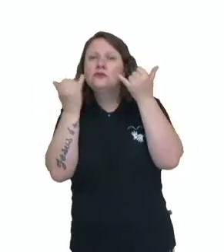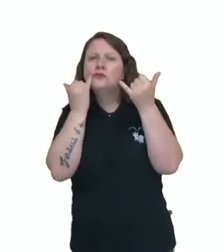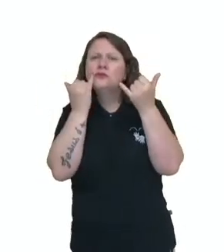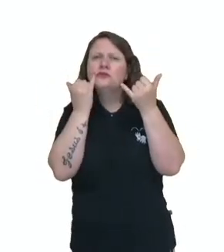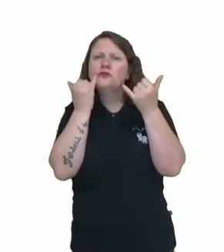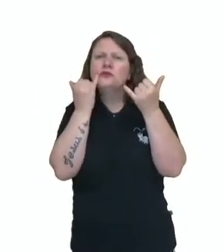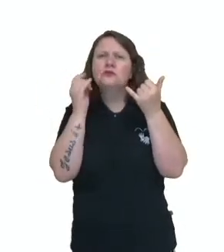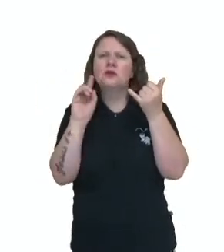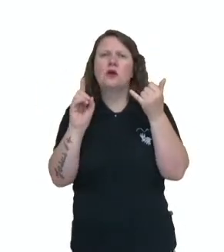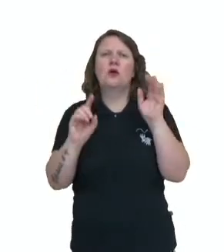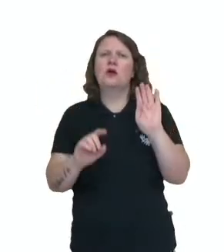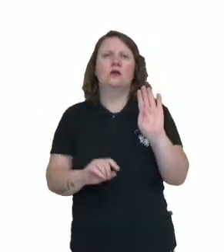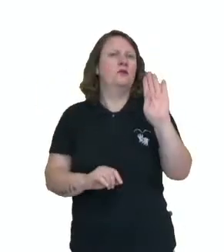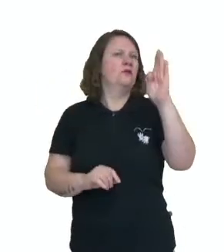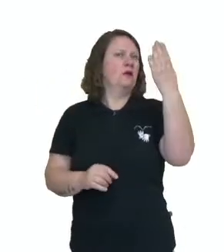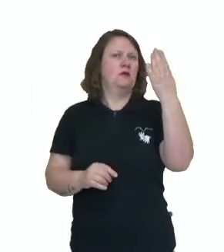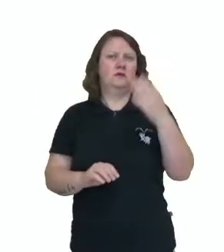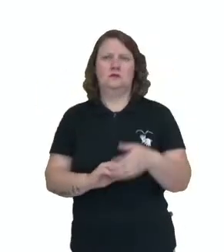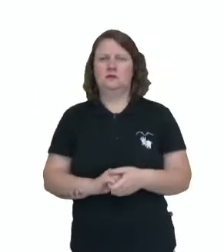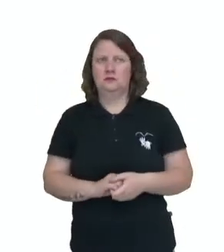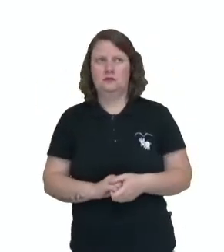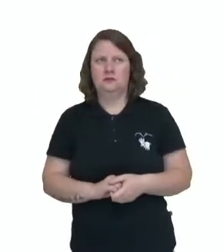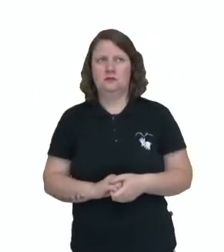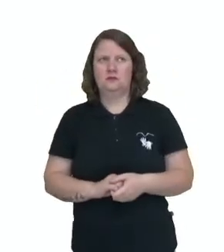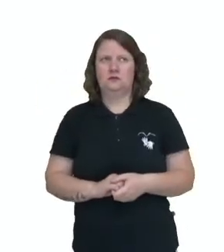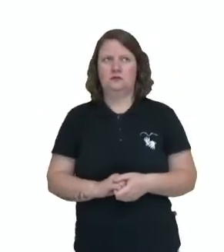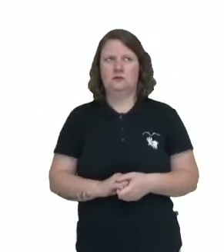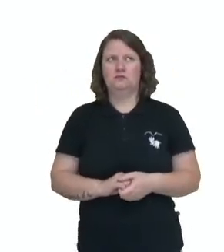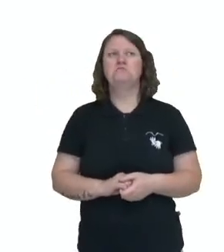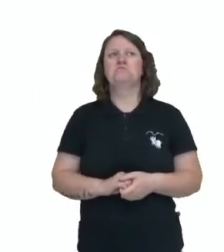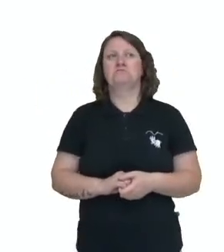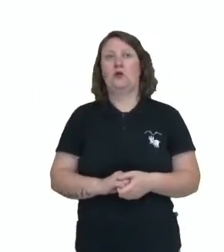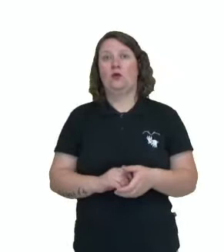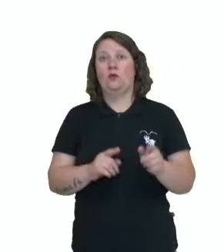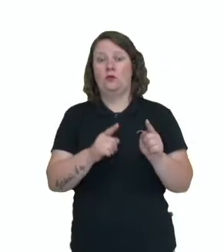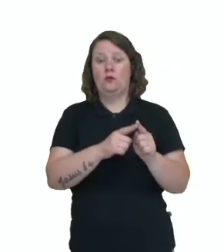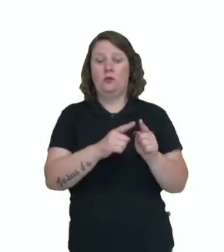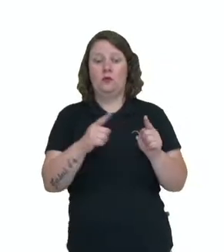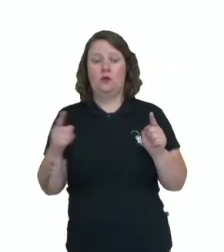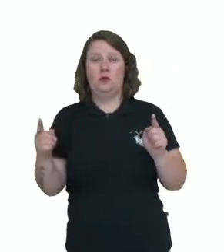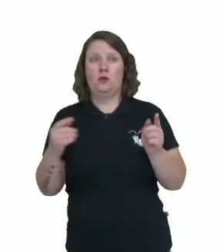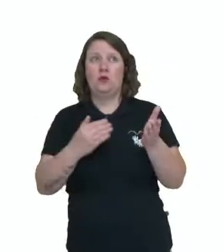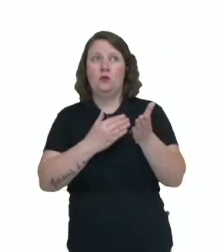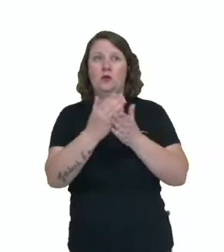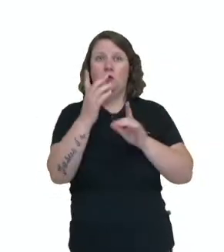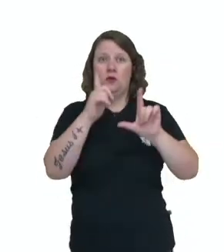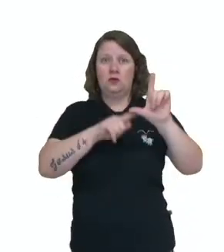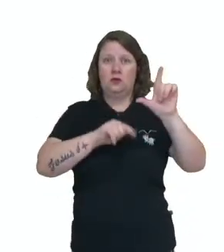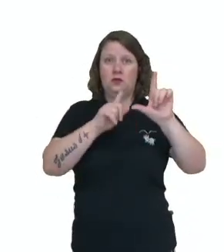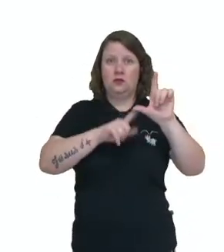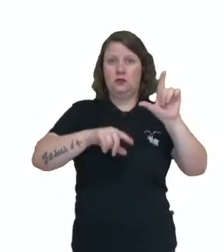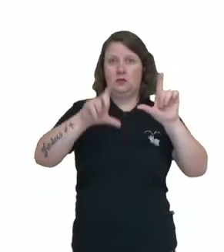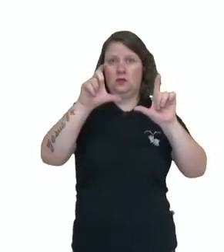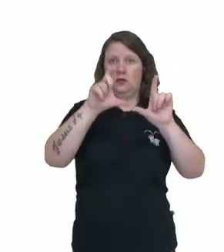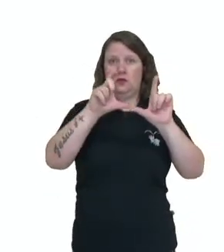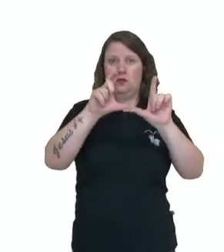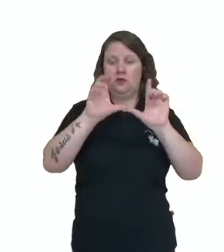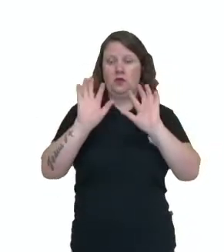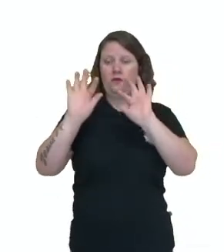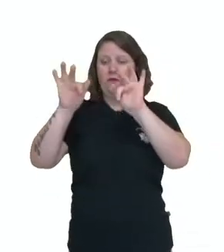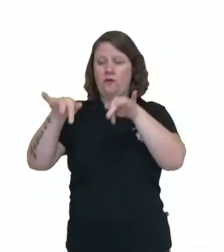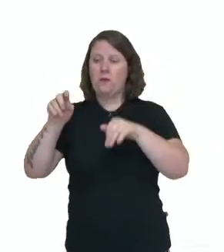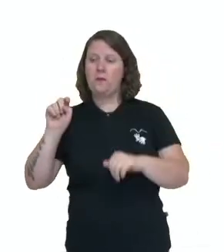era falsa. Temos um período, iniciou com letra maiúscula e finalizou com ponto.